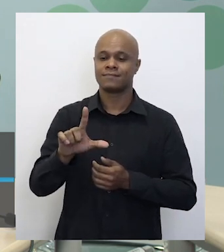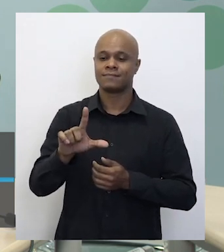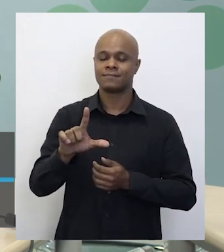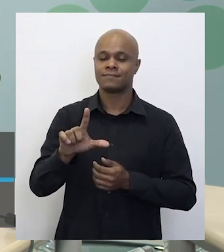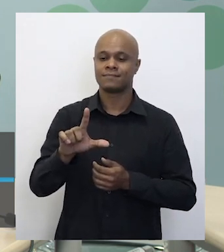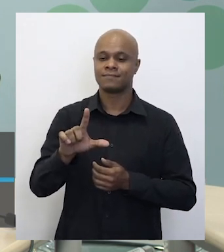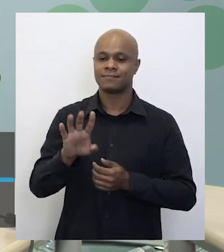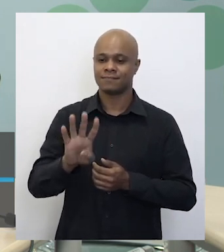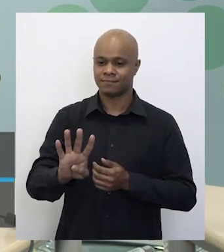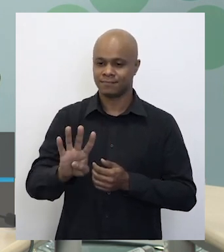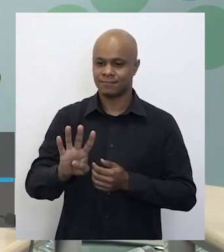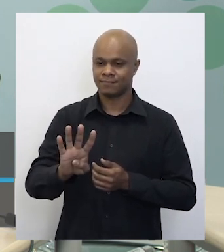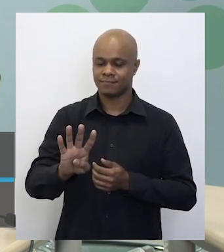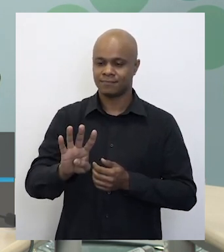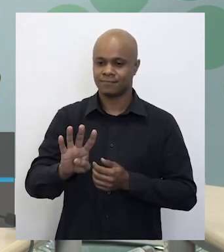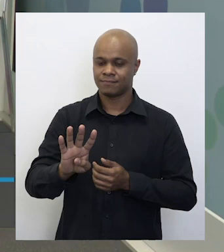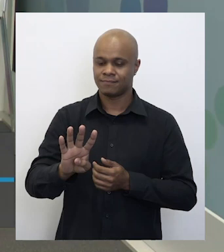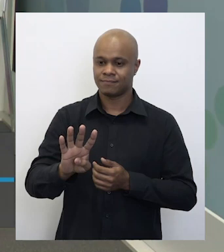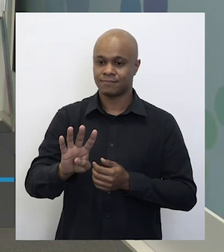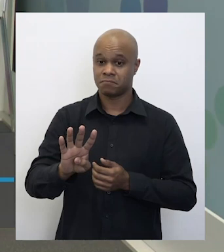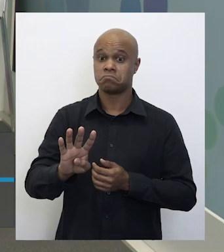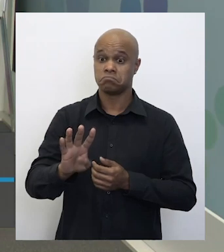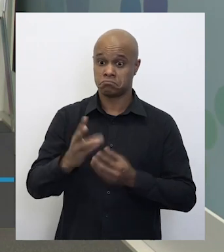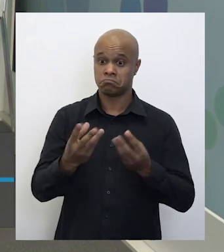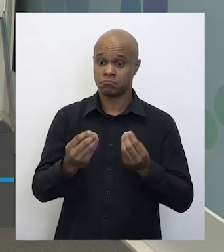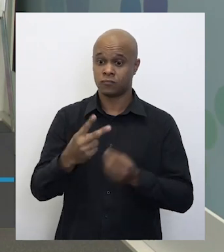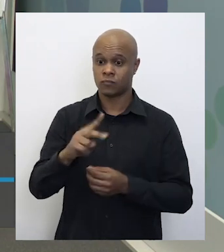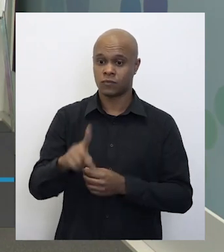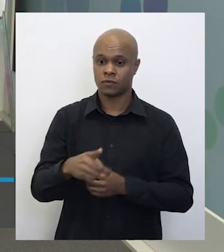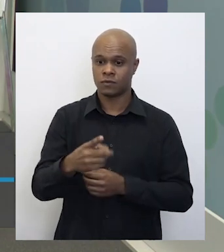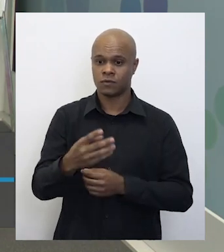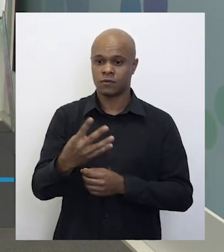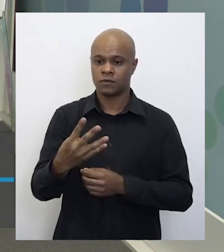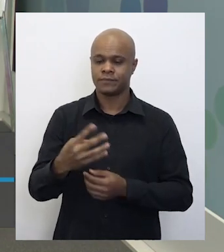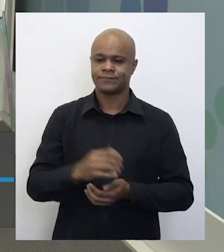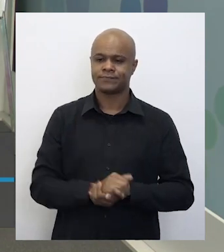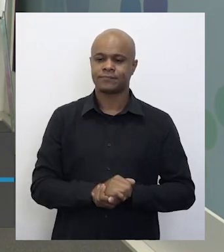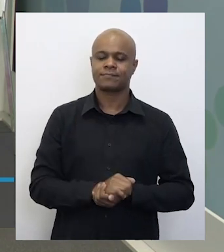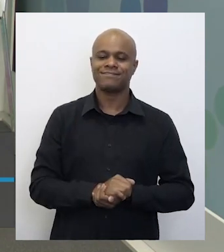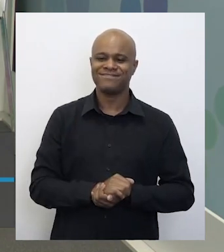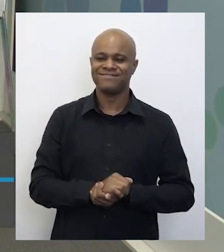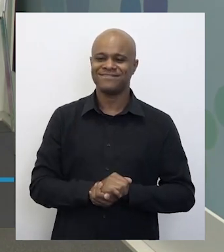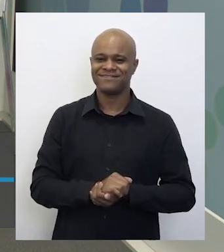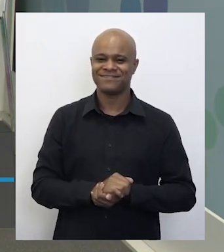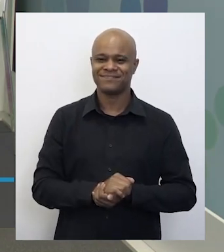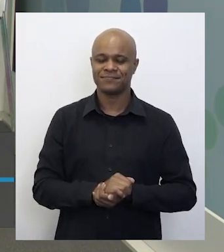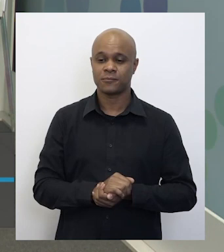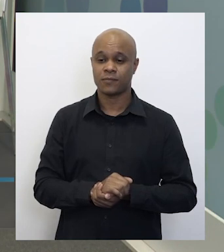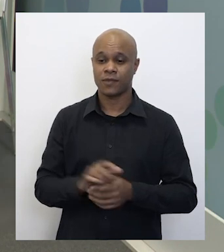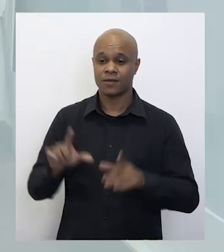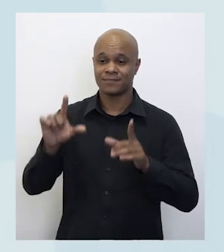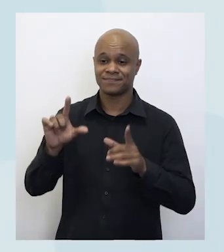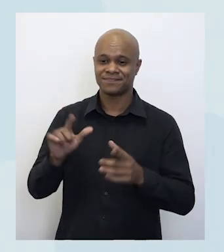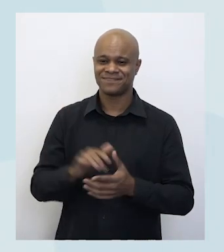Mas, assim, a maioria 2,7. E aí, professora? Então, pessoal, volta um pouquinho no PPT, por gentileza.